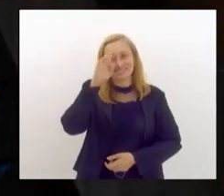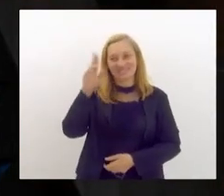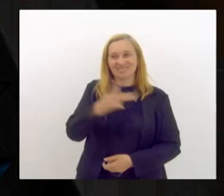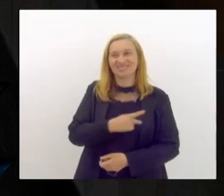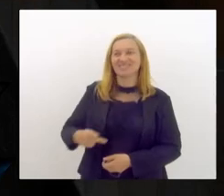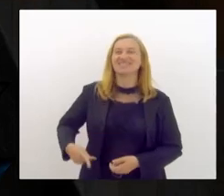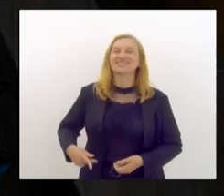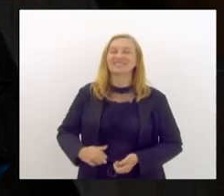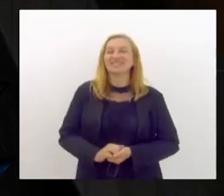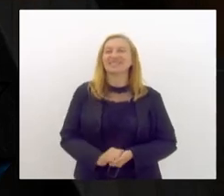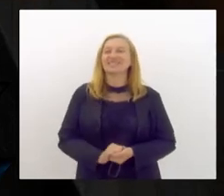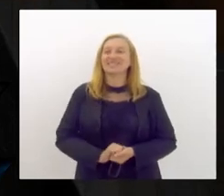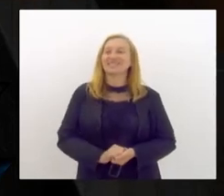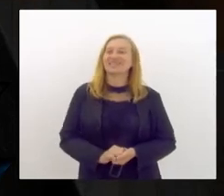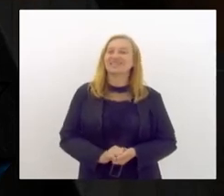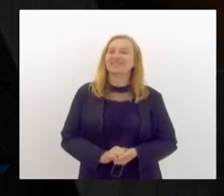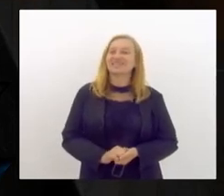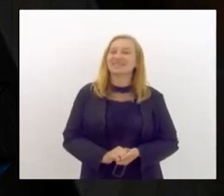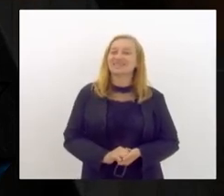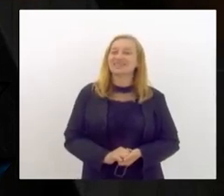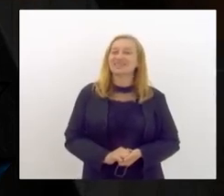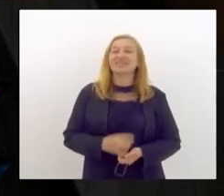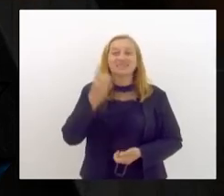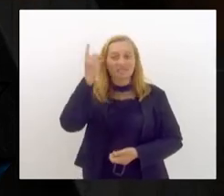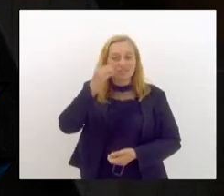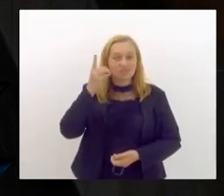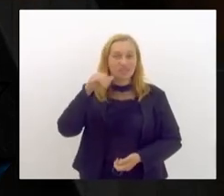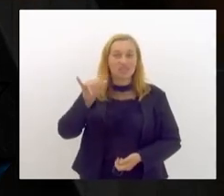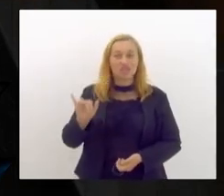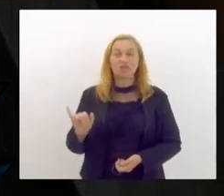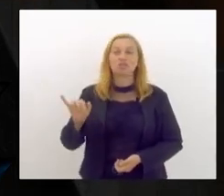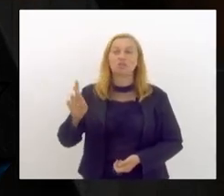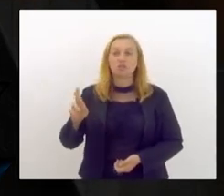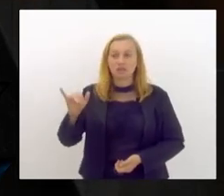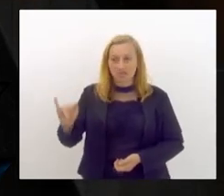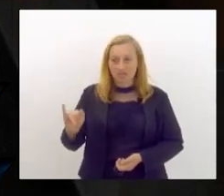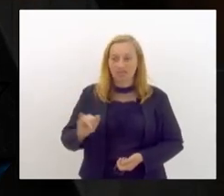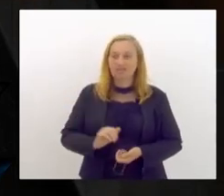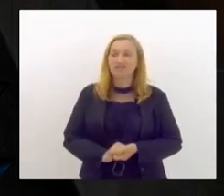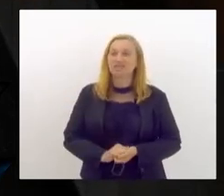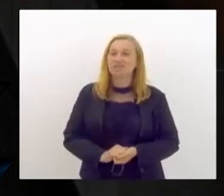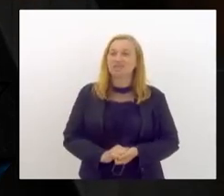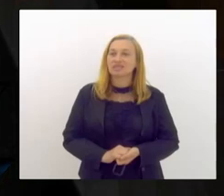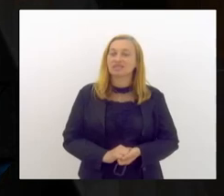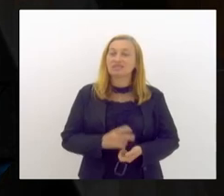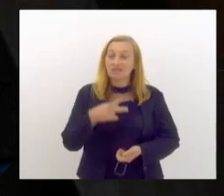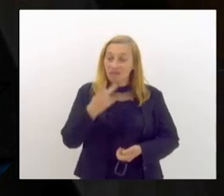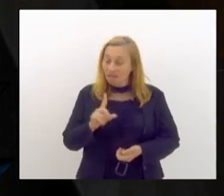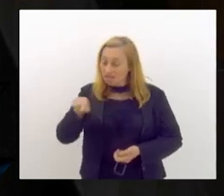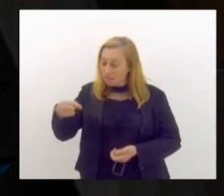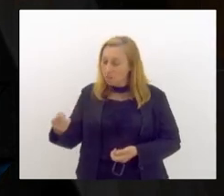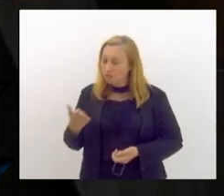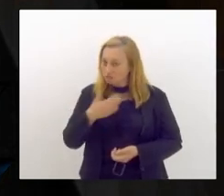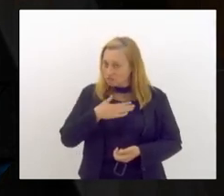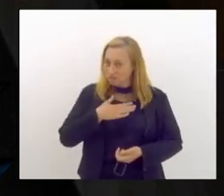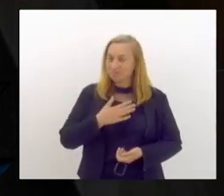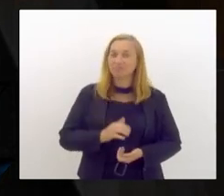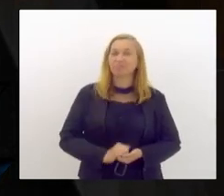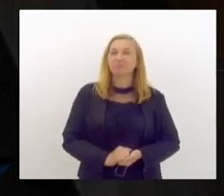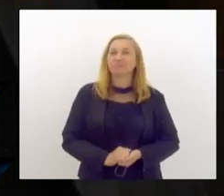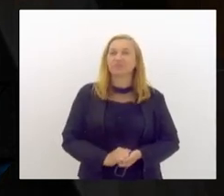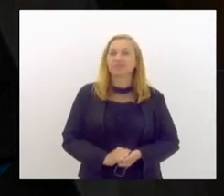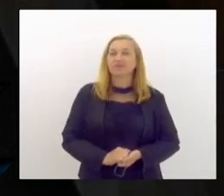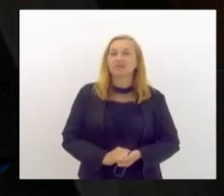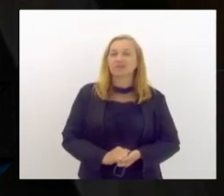presidente, o deputado Yuri, que possivelmente vai falar depois de mim, ele